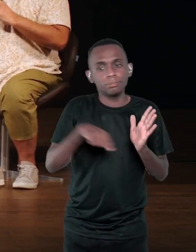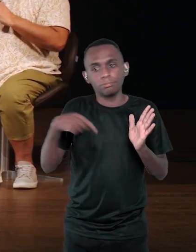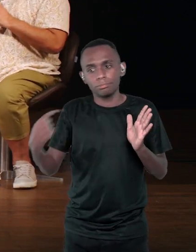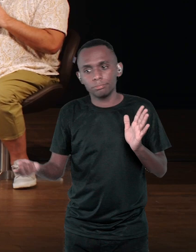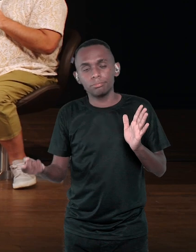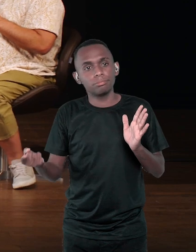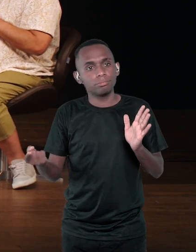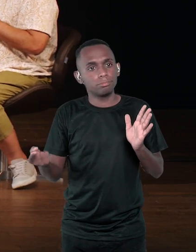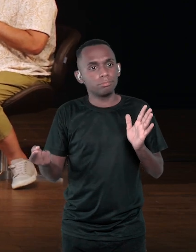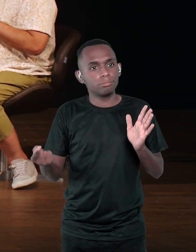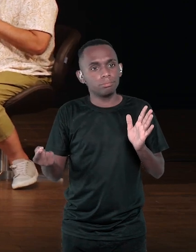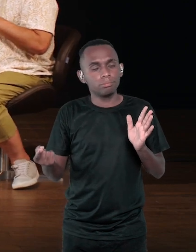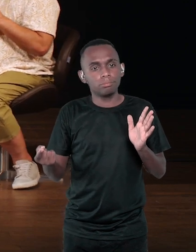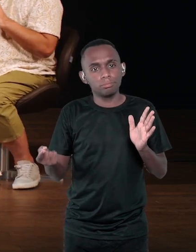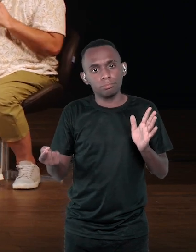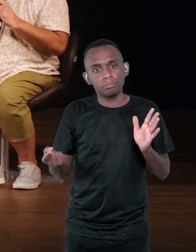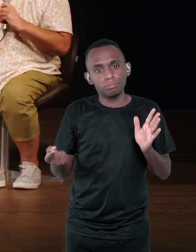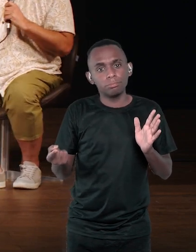Elsa,